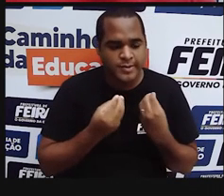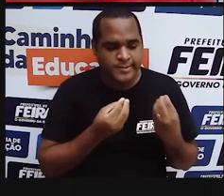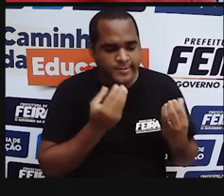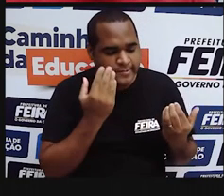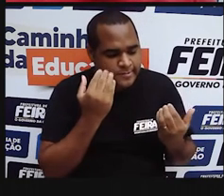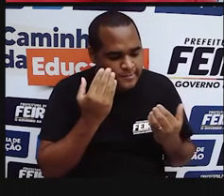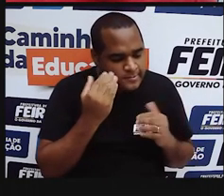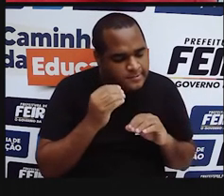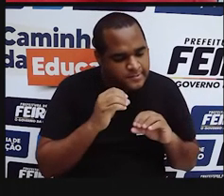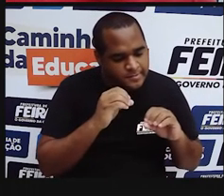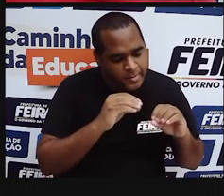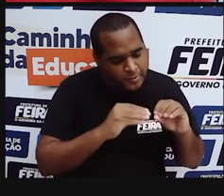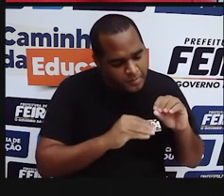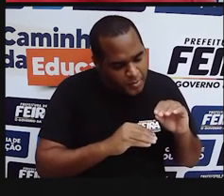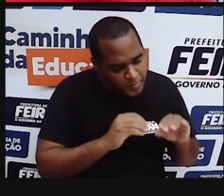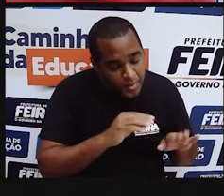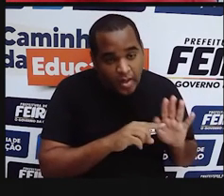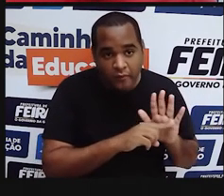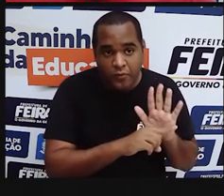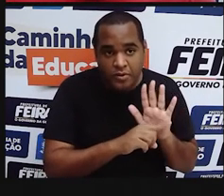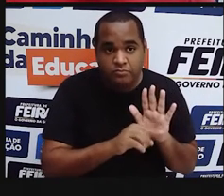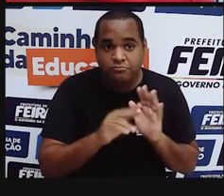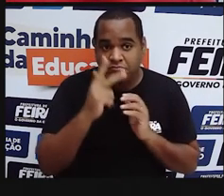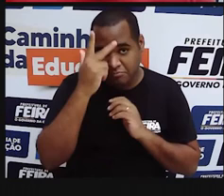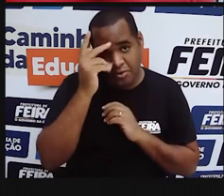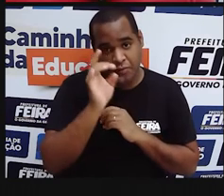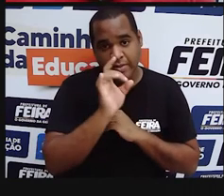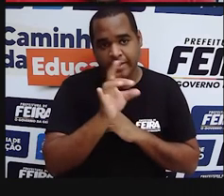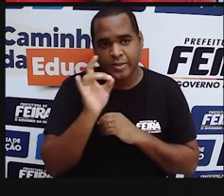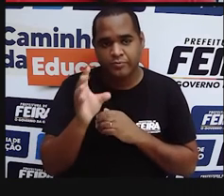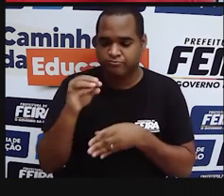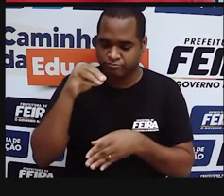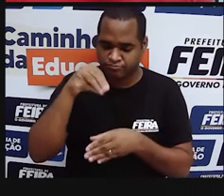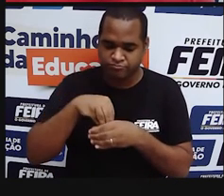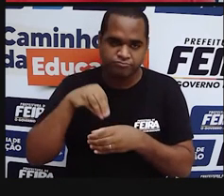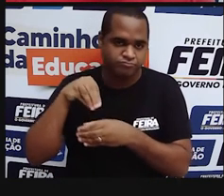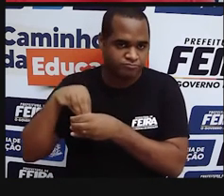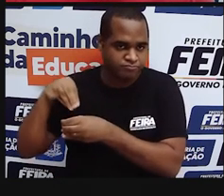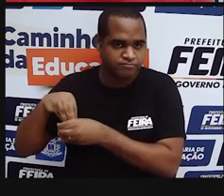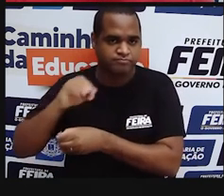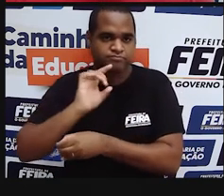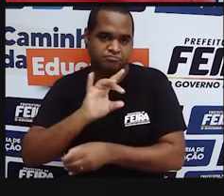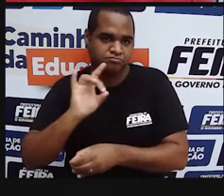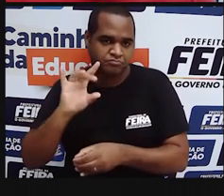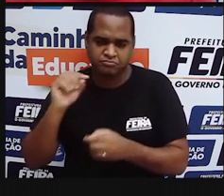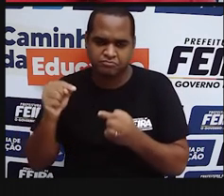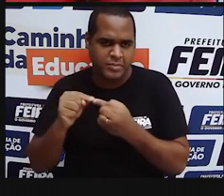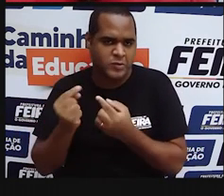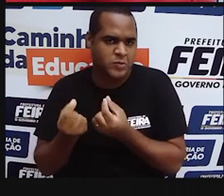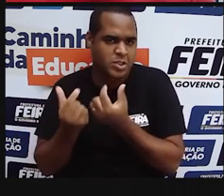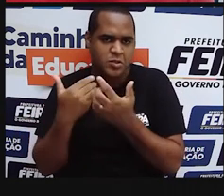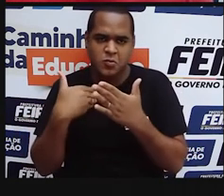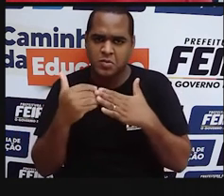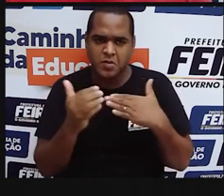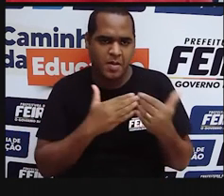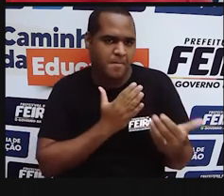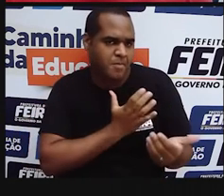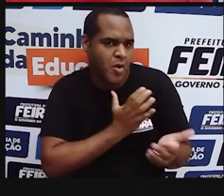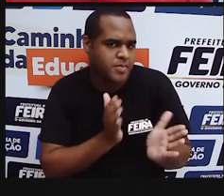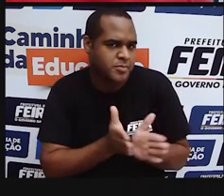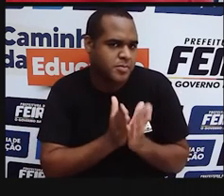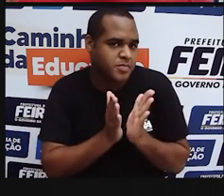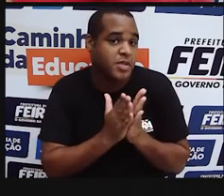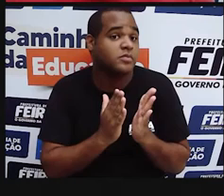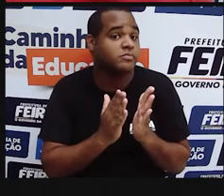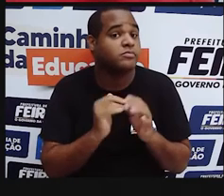que cada um desses outros ia valer apenas um voto, independente da condição financeira. Essa é a grande reforma de